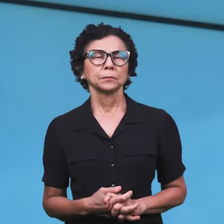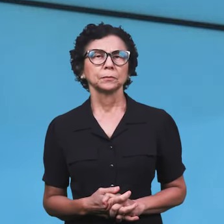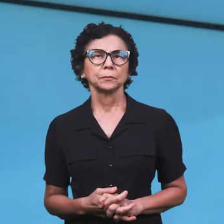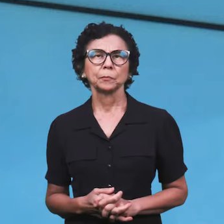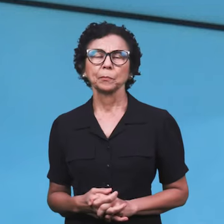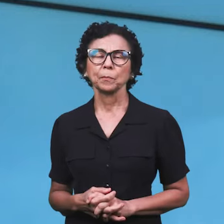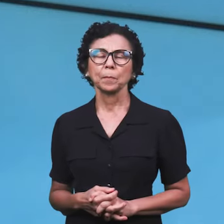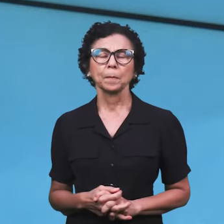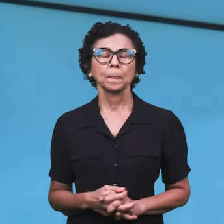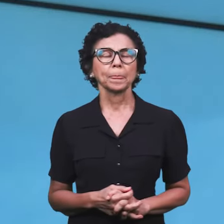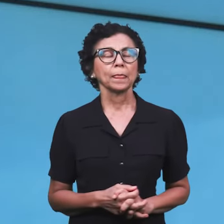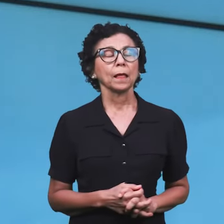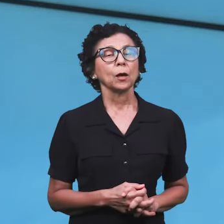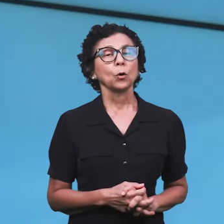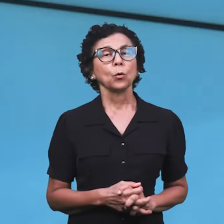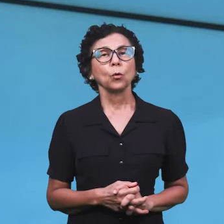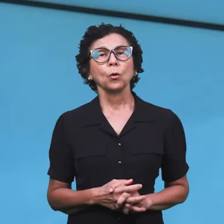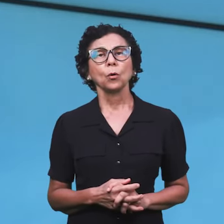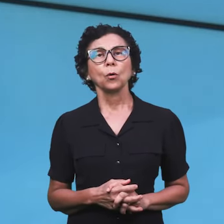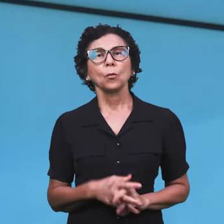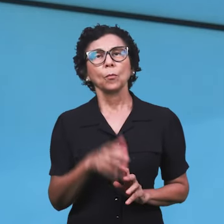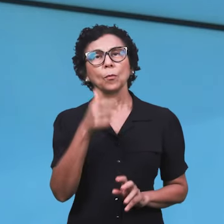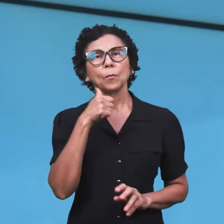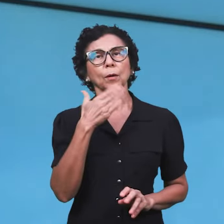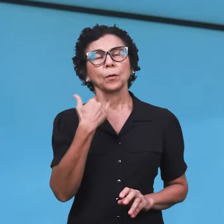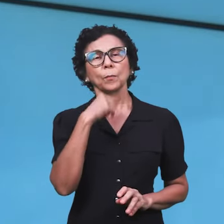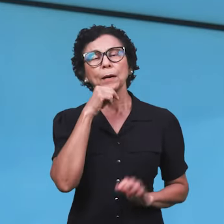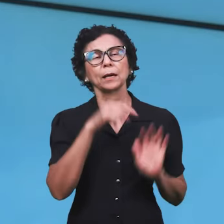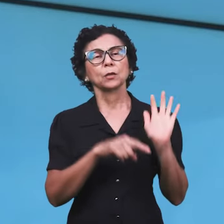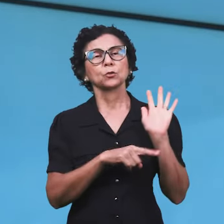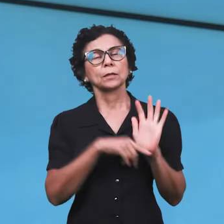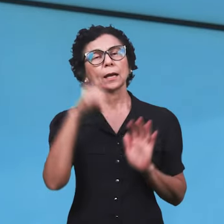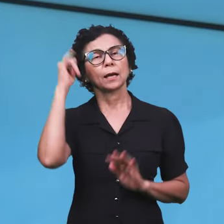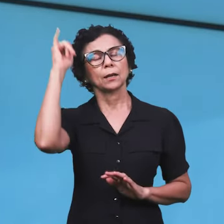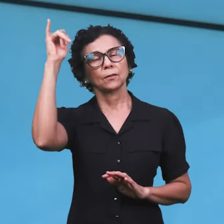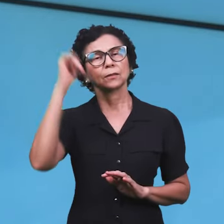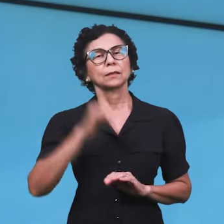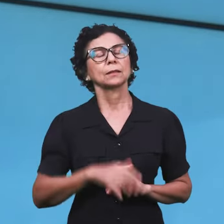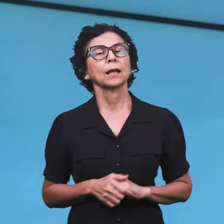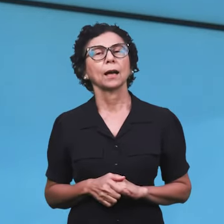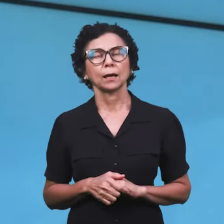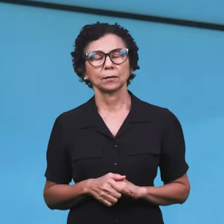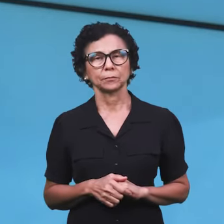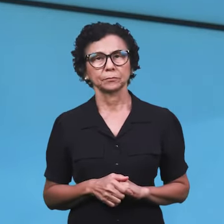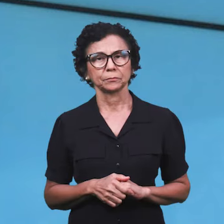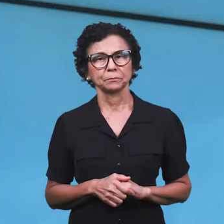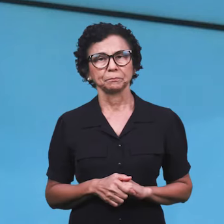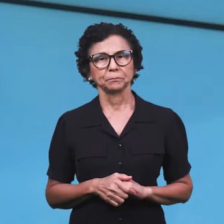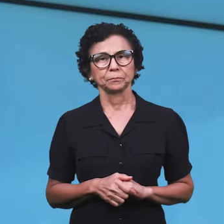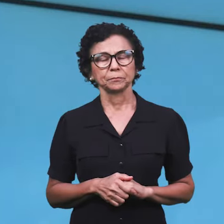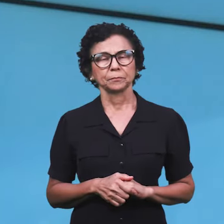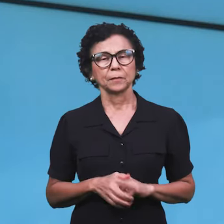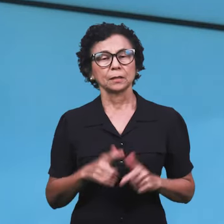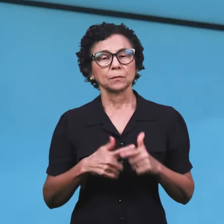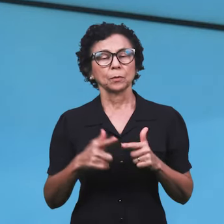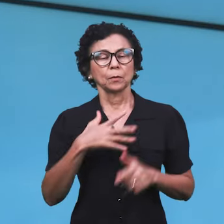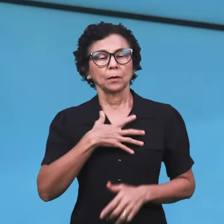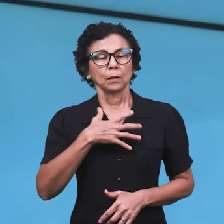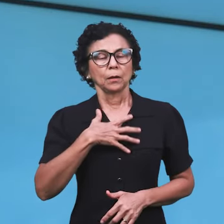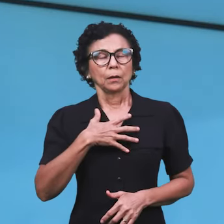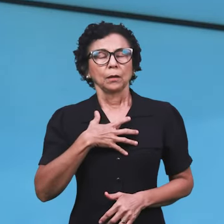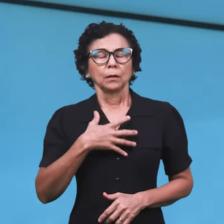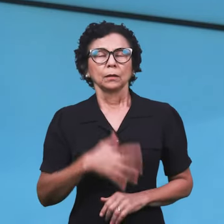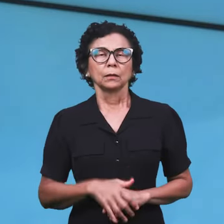eles podem ajudar e muito, porque eles são aliados, né? Sim. Então, o que os pais podem fazer? Primeira coisa